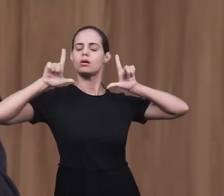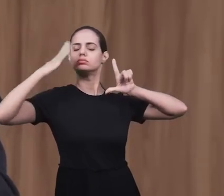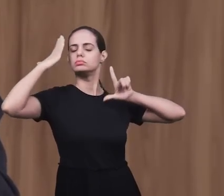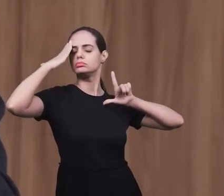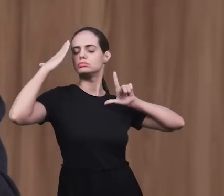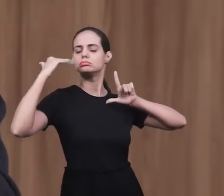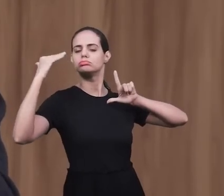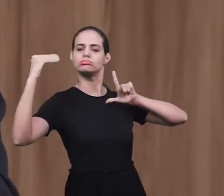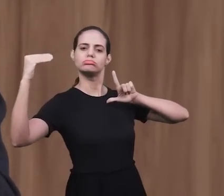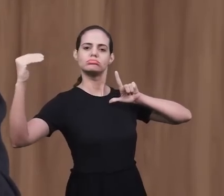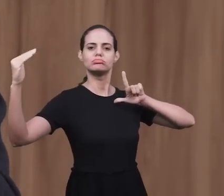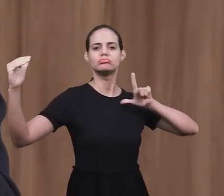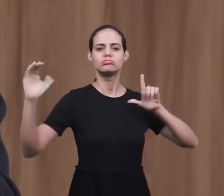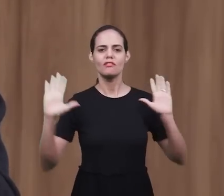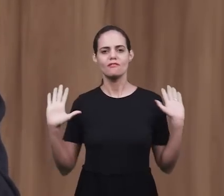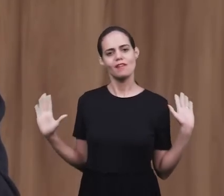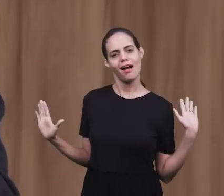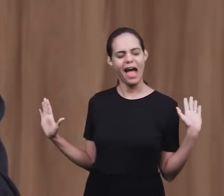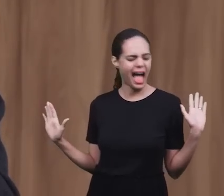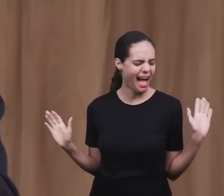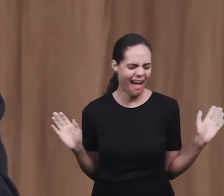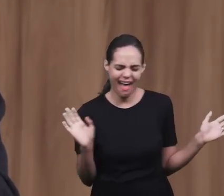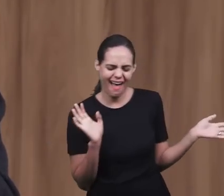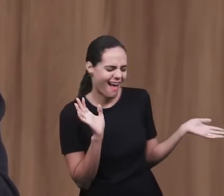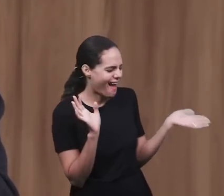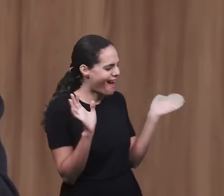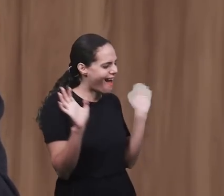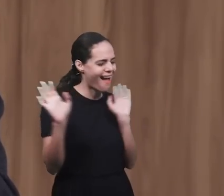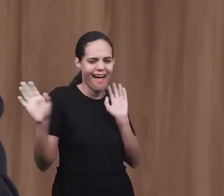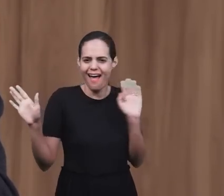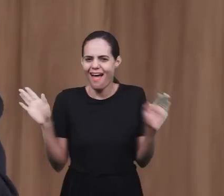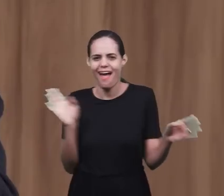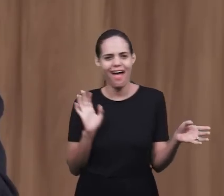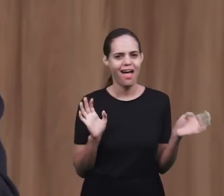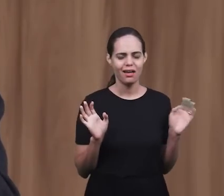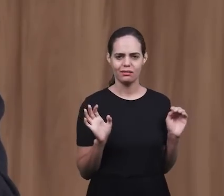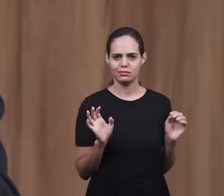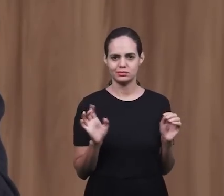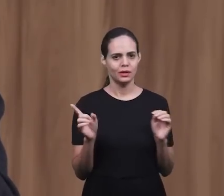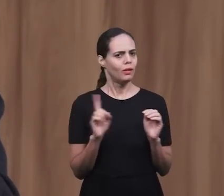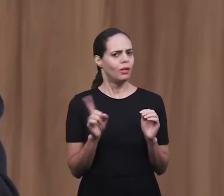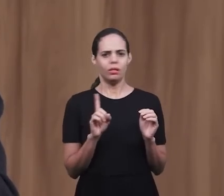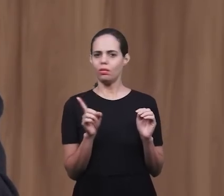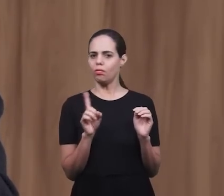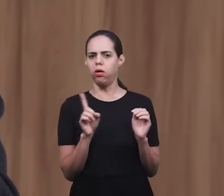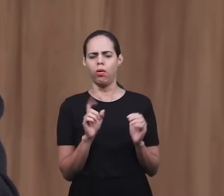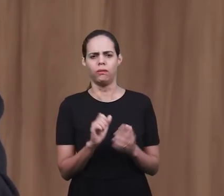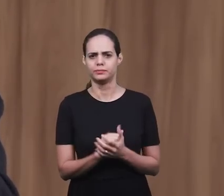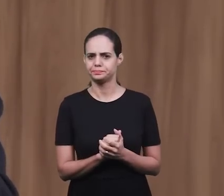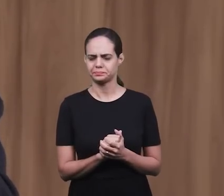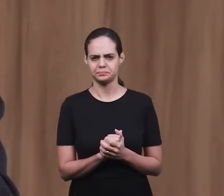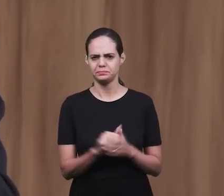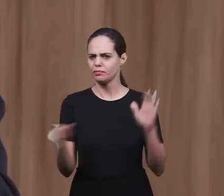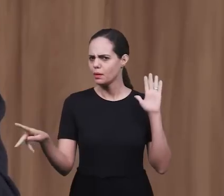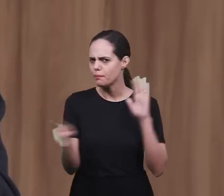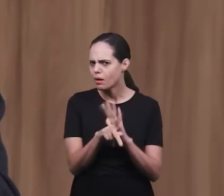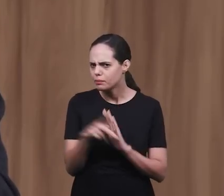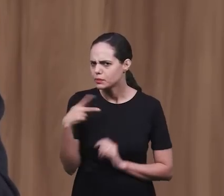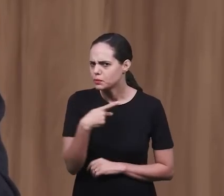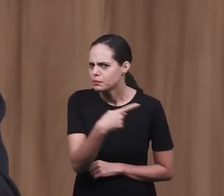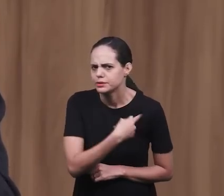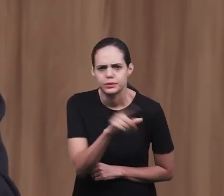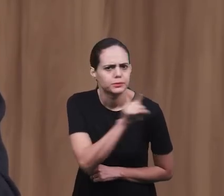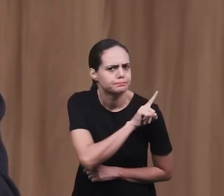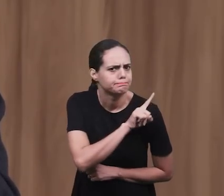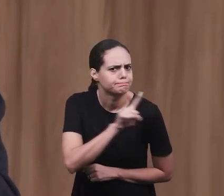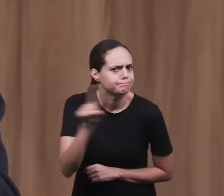uma pessoa de carisma, né? Existe o pastor chamado carismático. Essa figura, ela não é